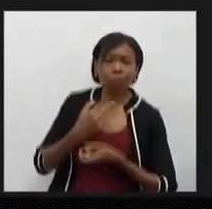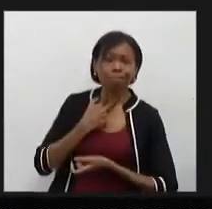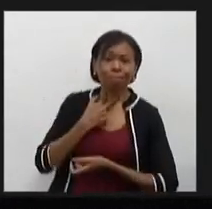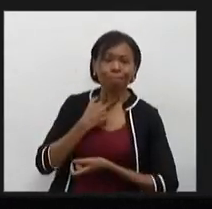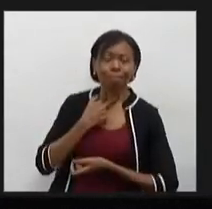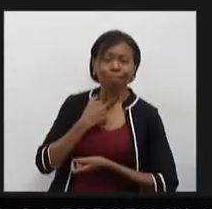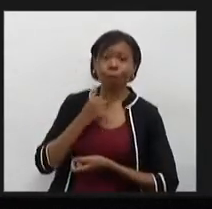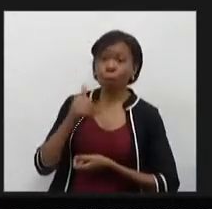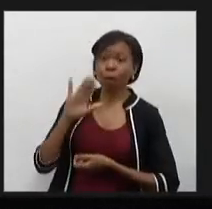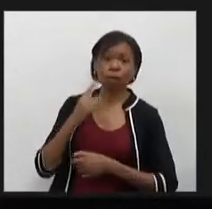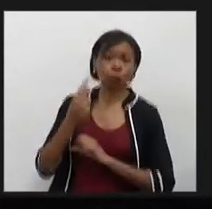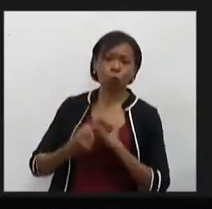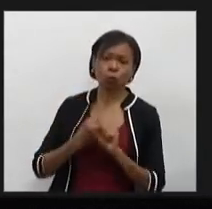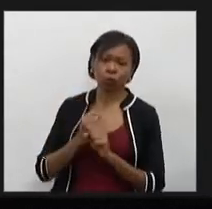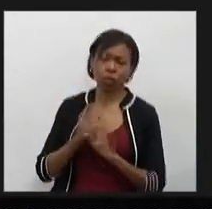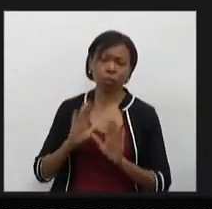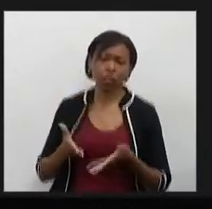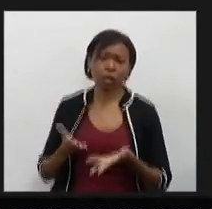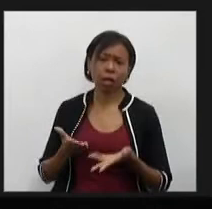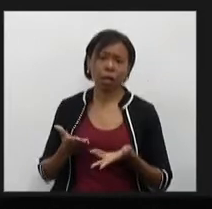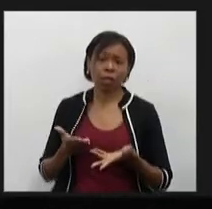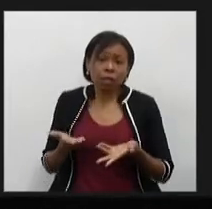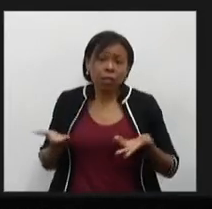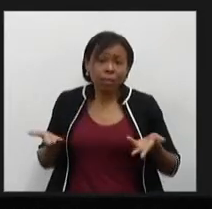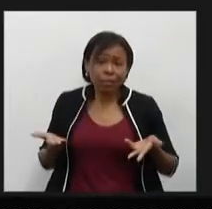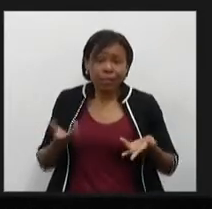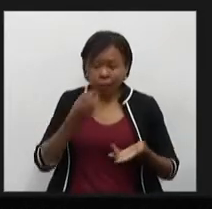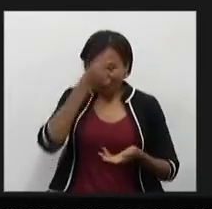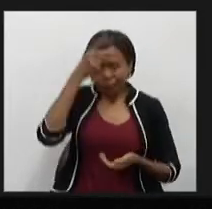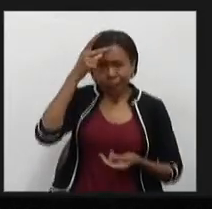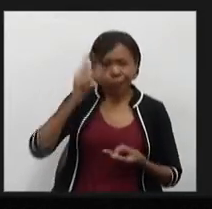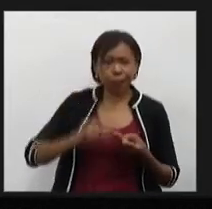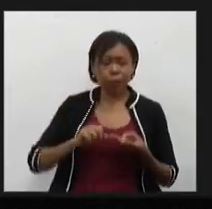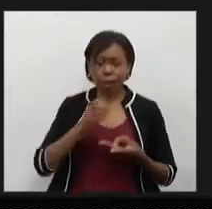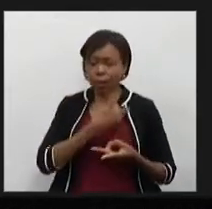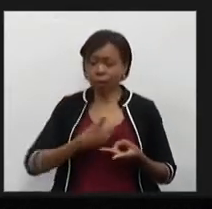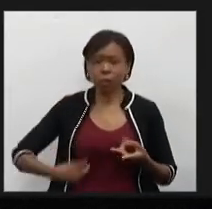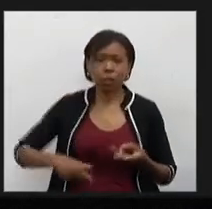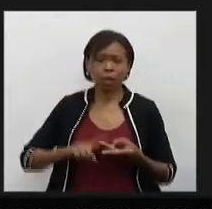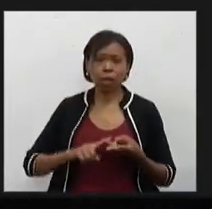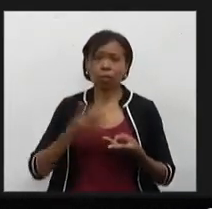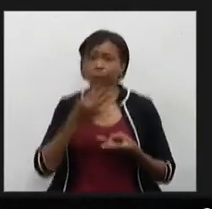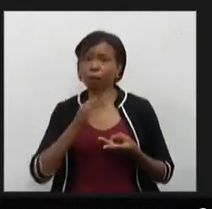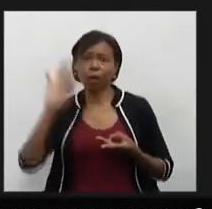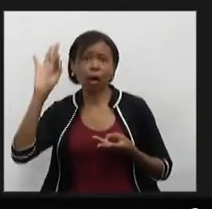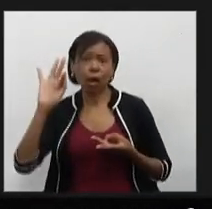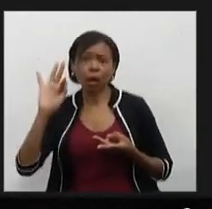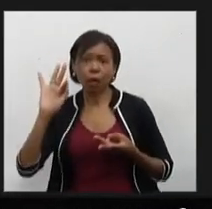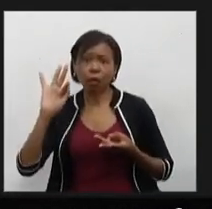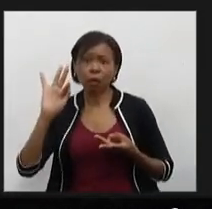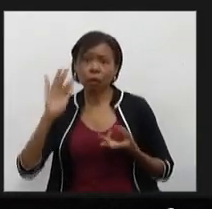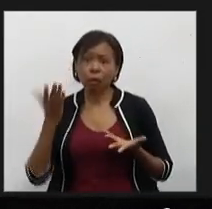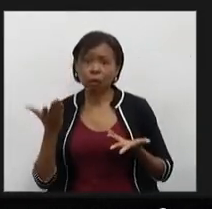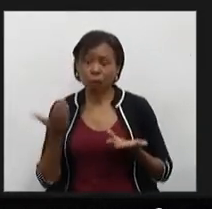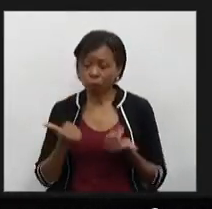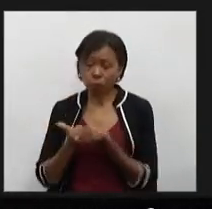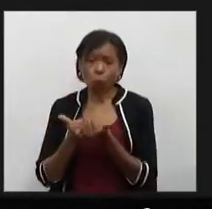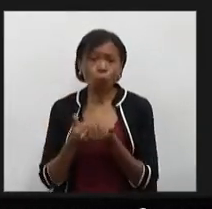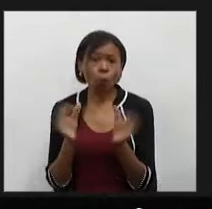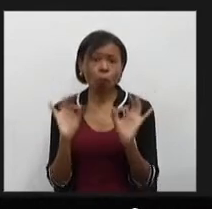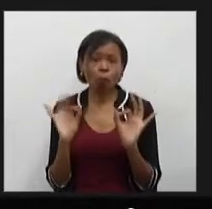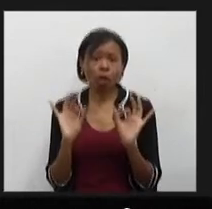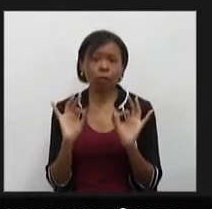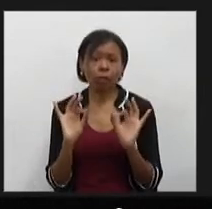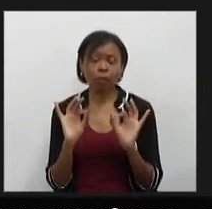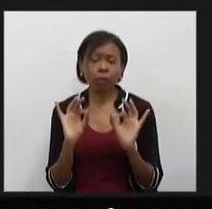nenhuma esfera, nem municipal, nem estadual e nem federal. Elas estão em casa, abandonadas, sem nenhum suporte,